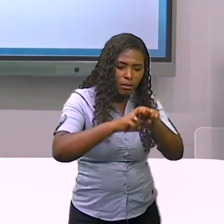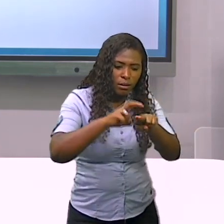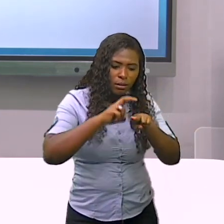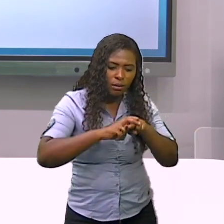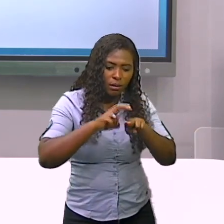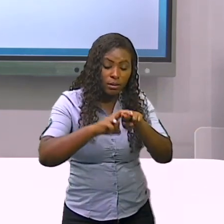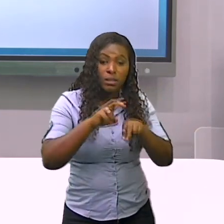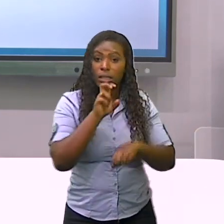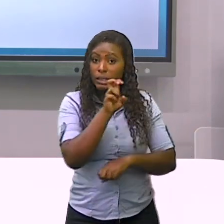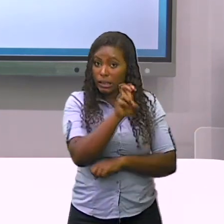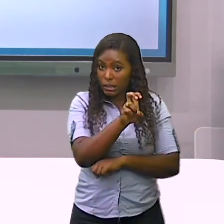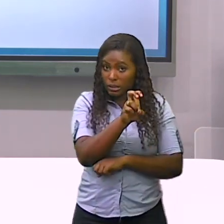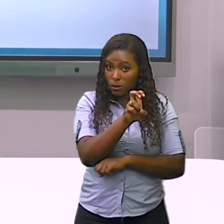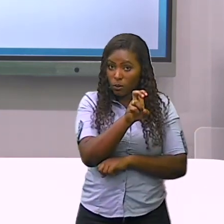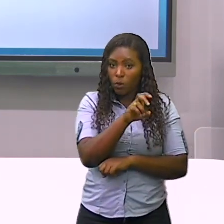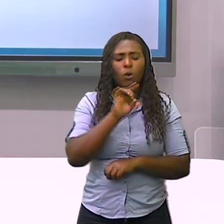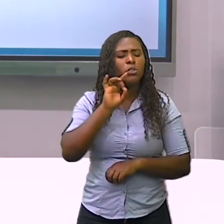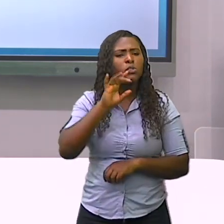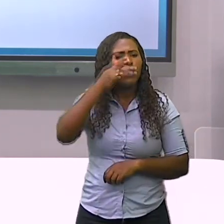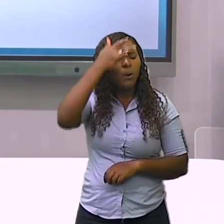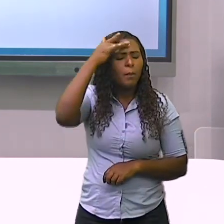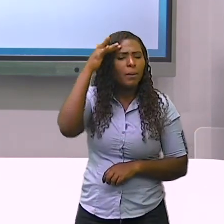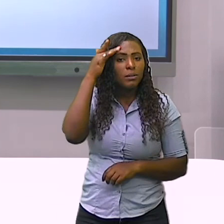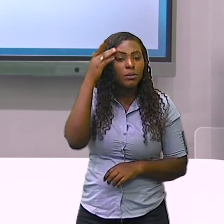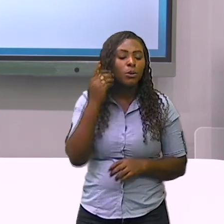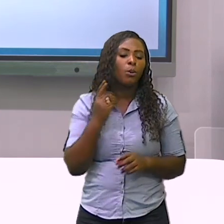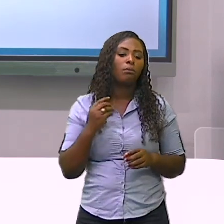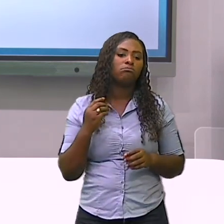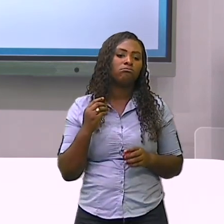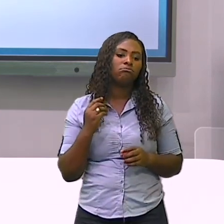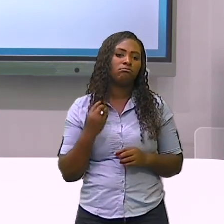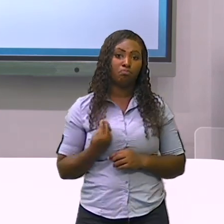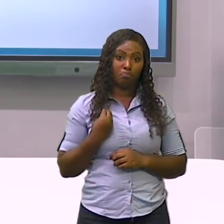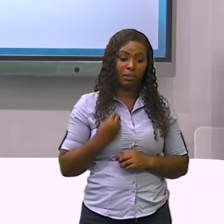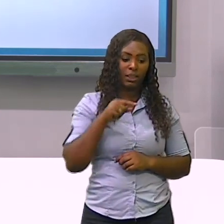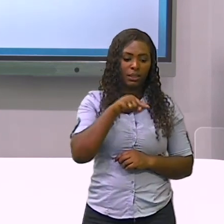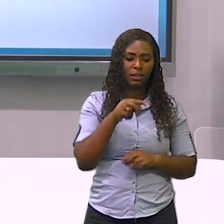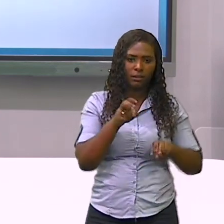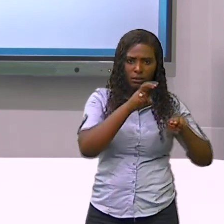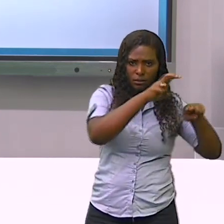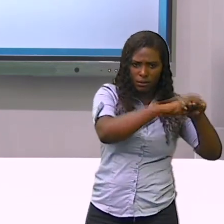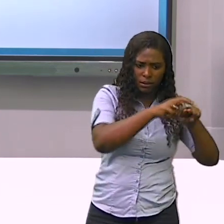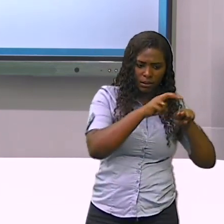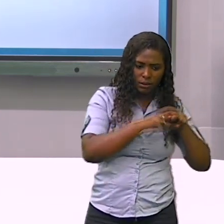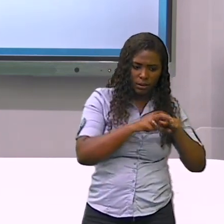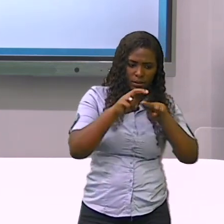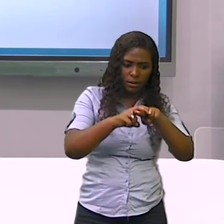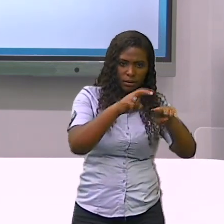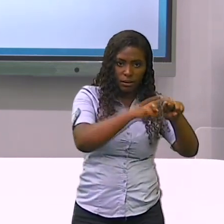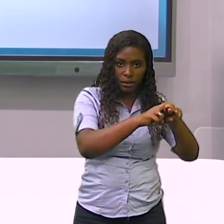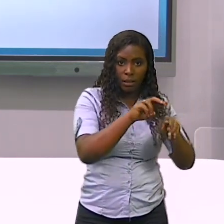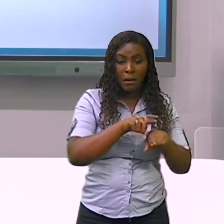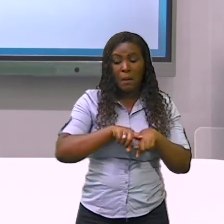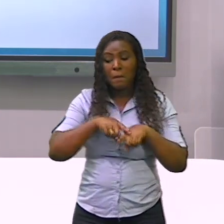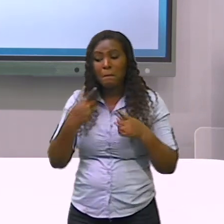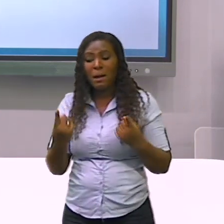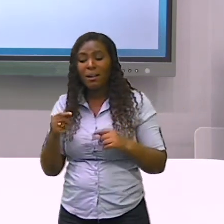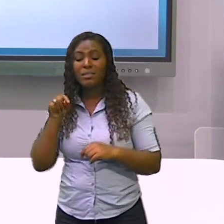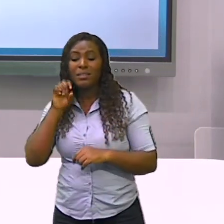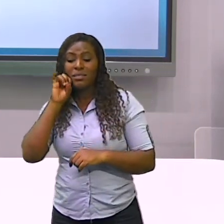sala de aula, tem 5 alunos, só tem 3 carteiras. Viram aqui a relação de dependência? Muito